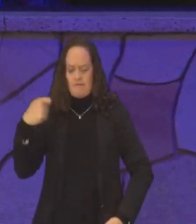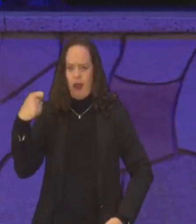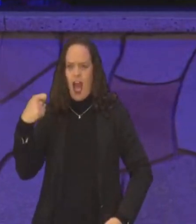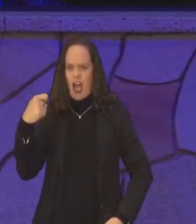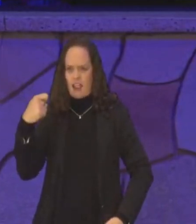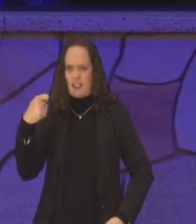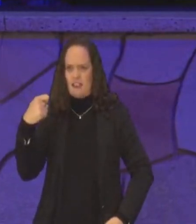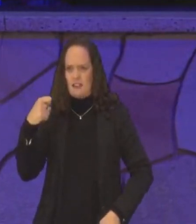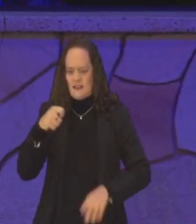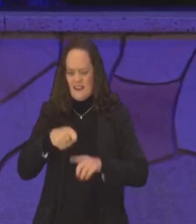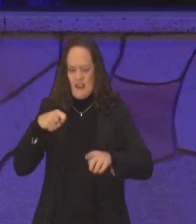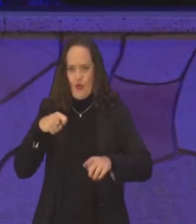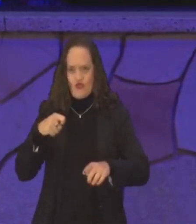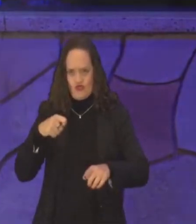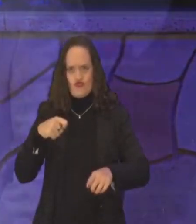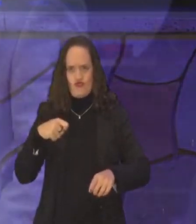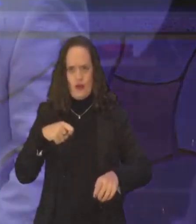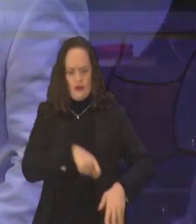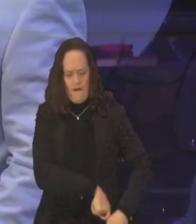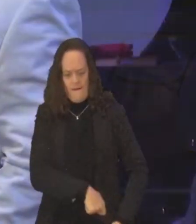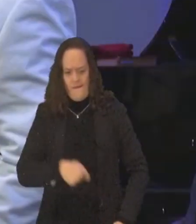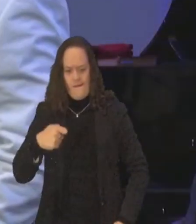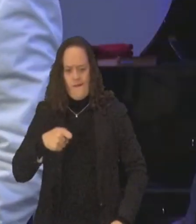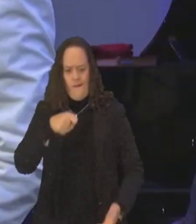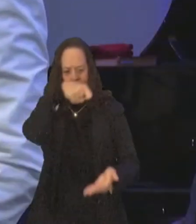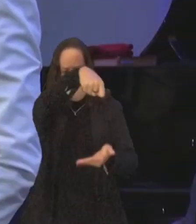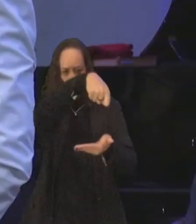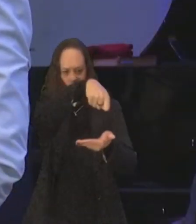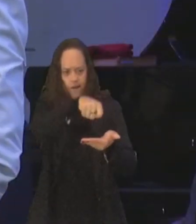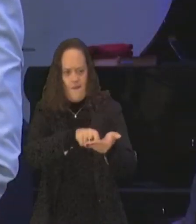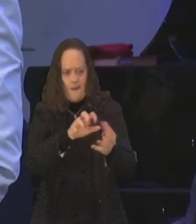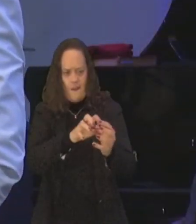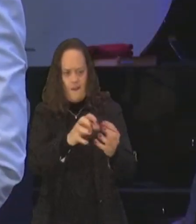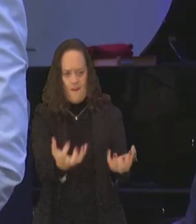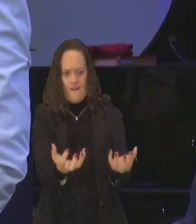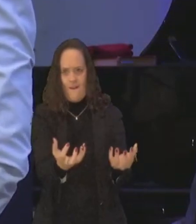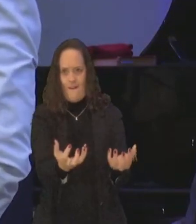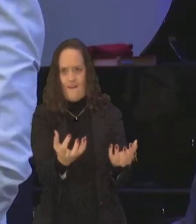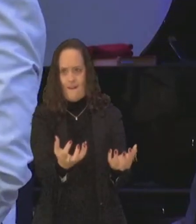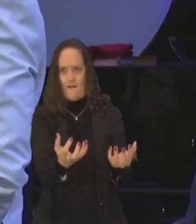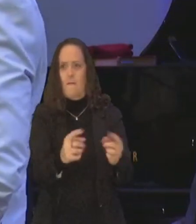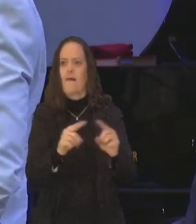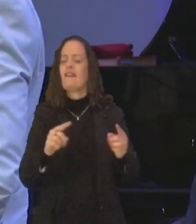de poder, poder militar, poder bélico, poder de decisão